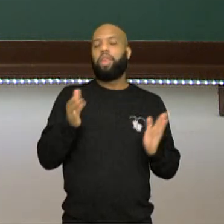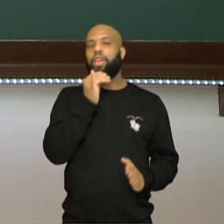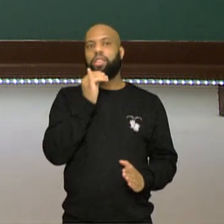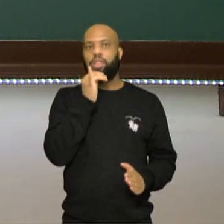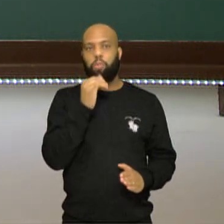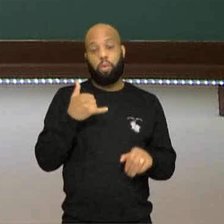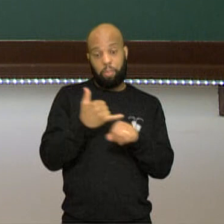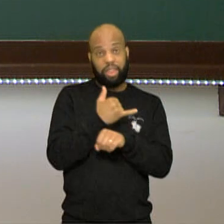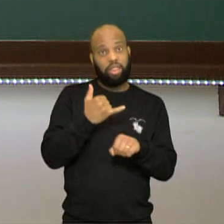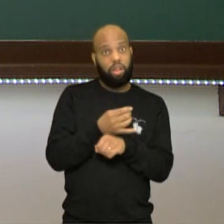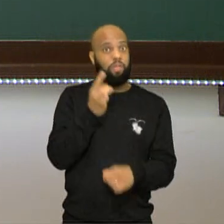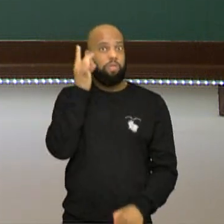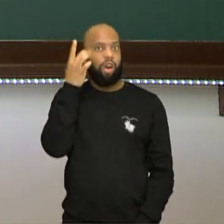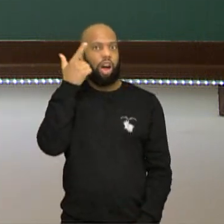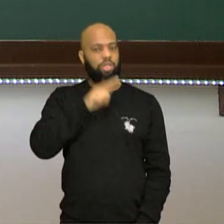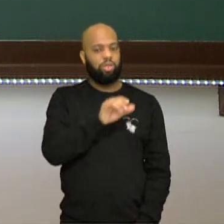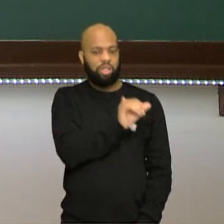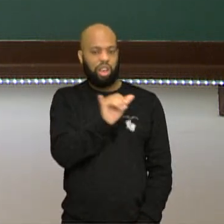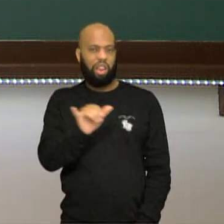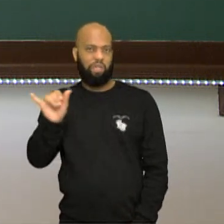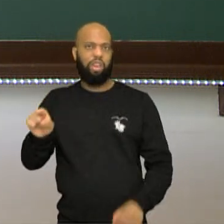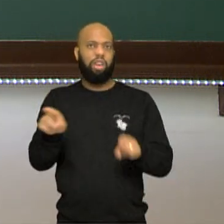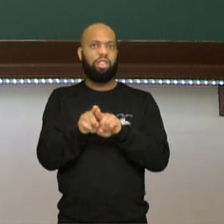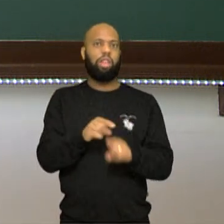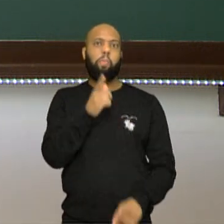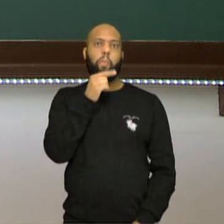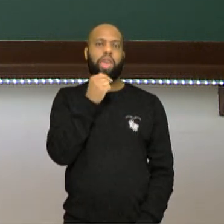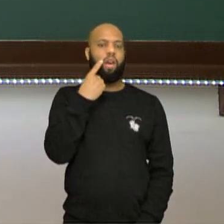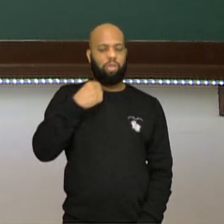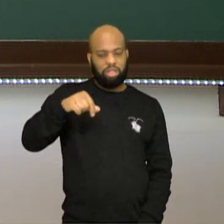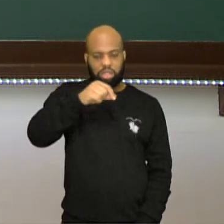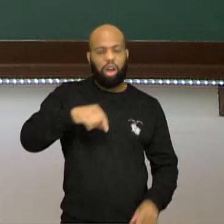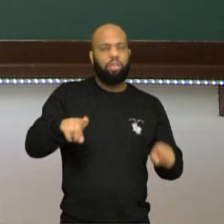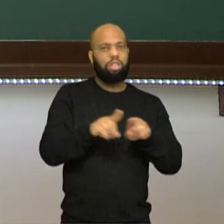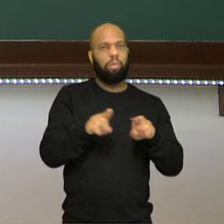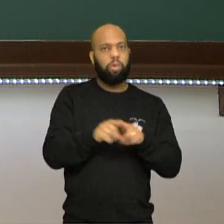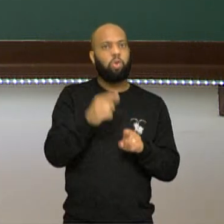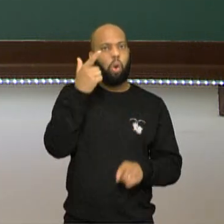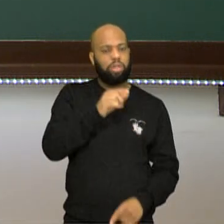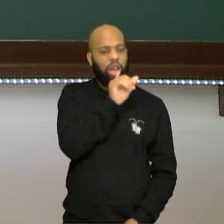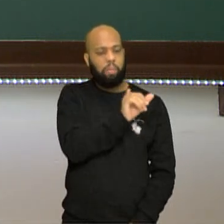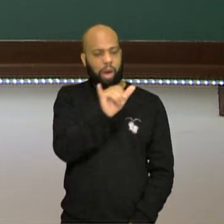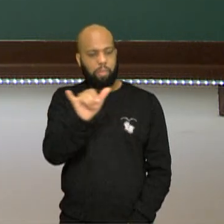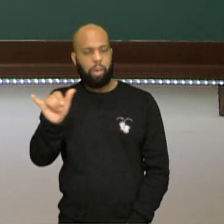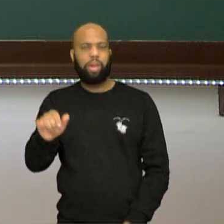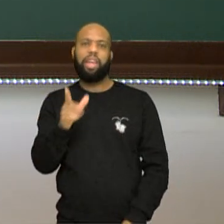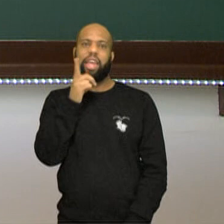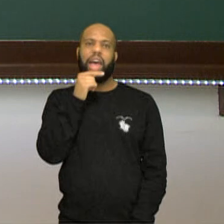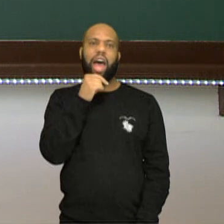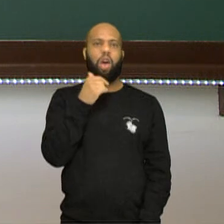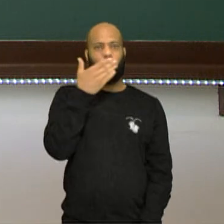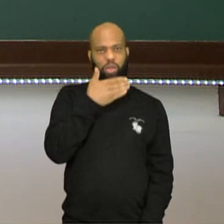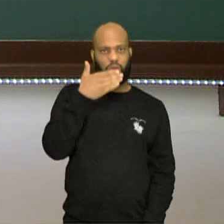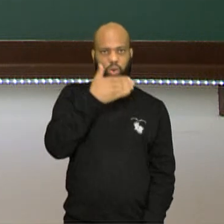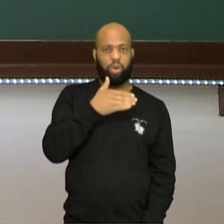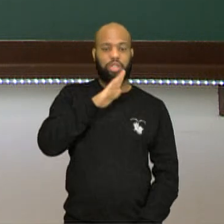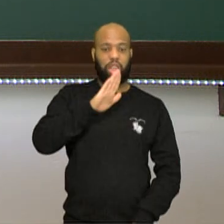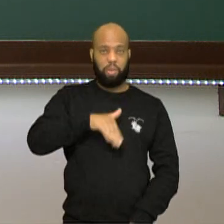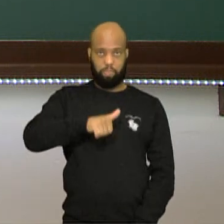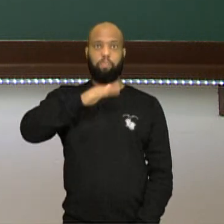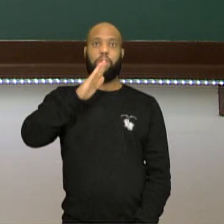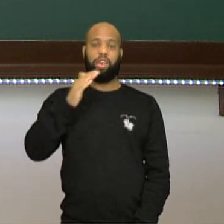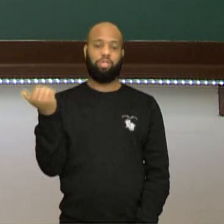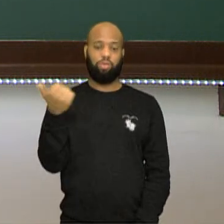caso do metal. Como o caso da água salgada, mais fácil de polarizar. Água doce, por exemplo, é mais dielétrica do que